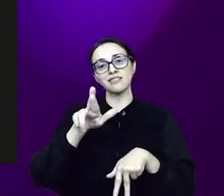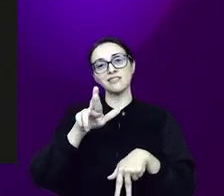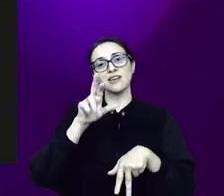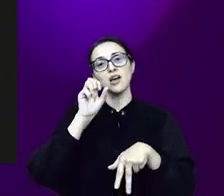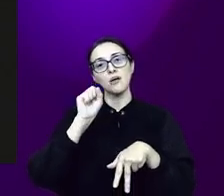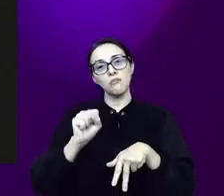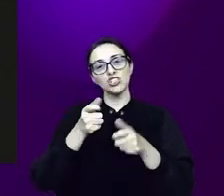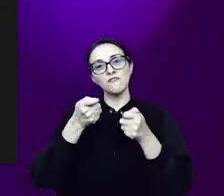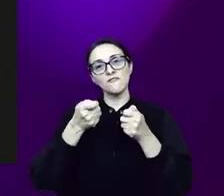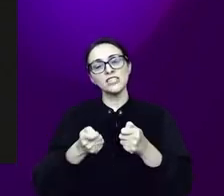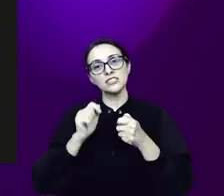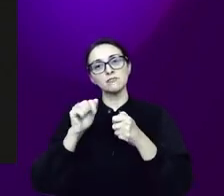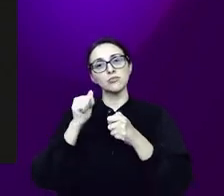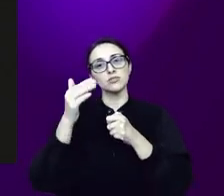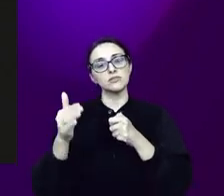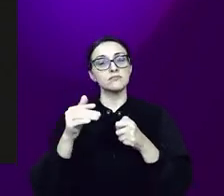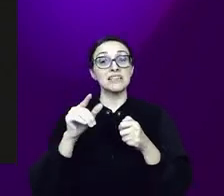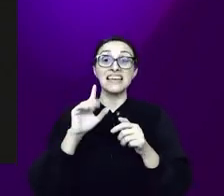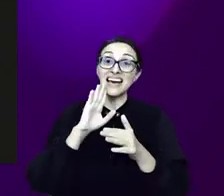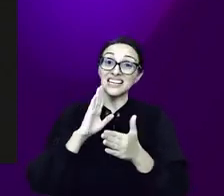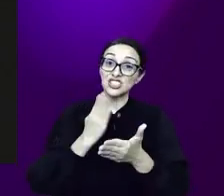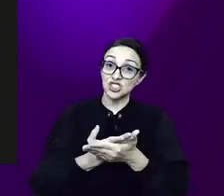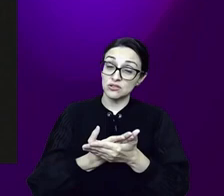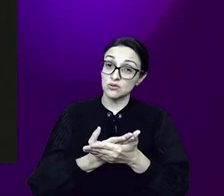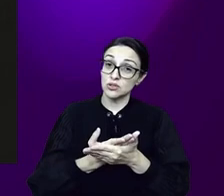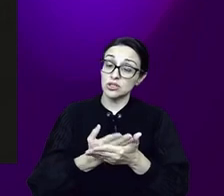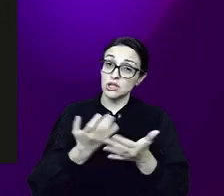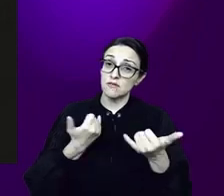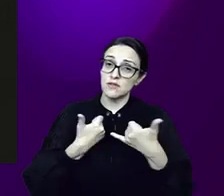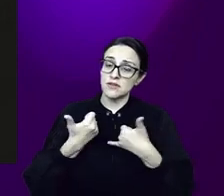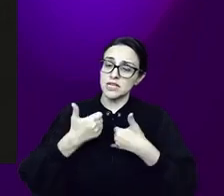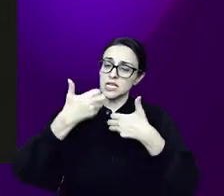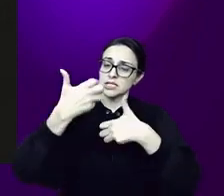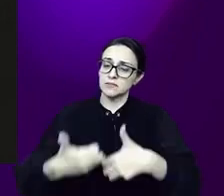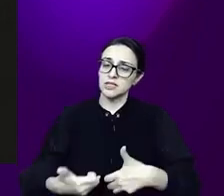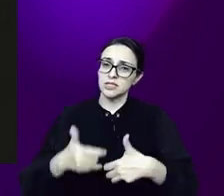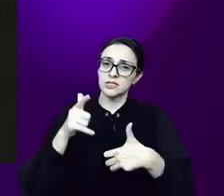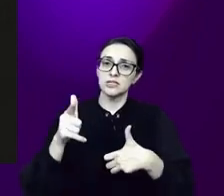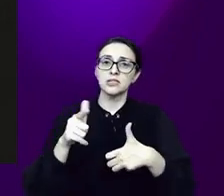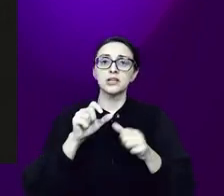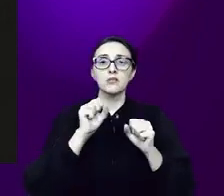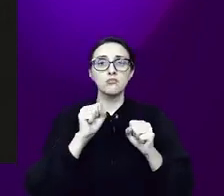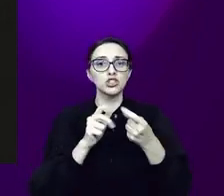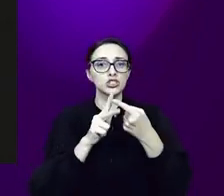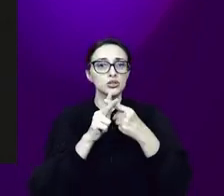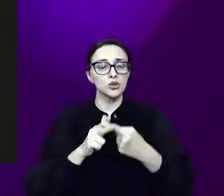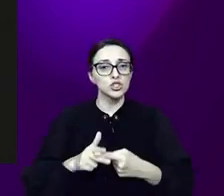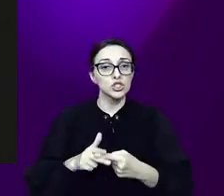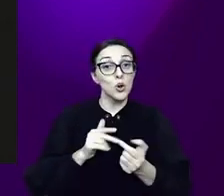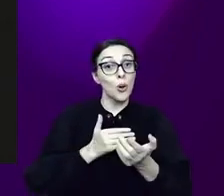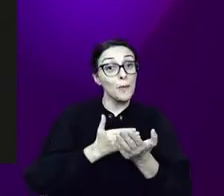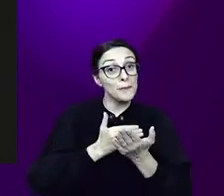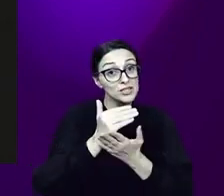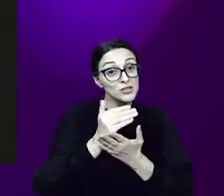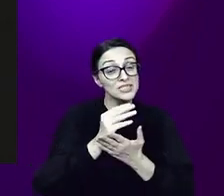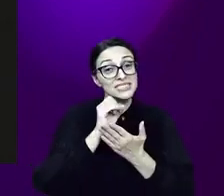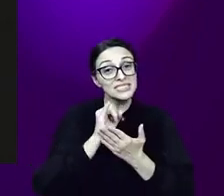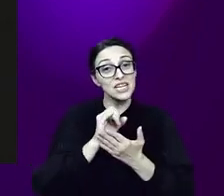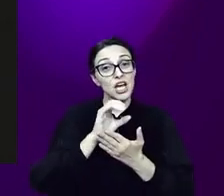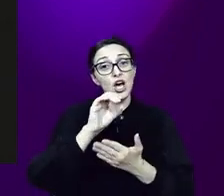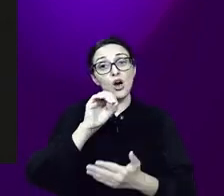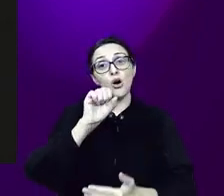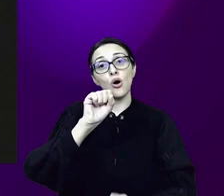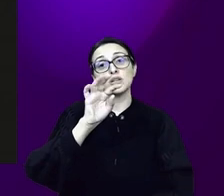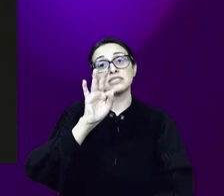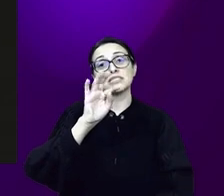subluxação fixa posterior. Ele acredita, e eu vi uma aula dele fazendo isso, que isso pode ser corrigido logo no começo, fazendo uma osteotomia